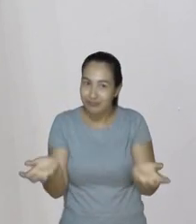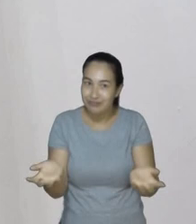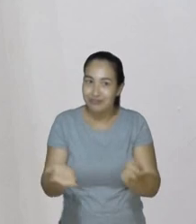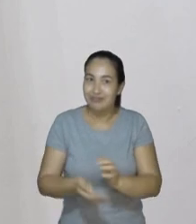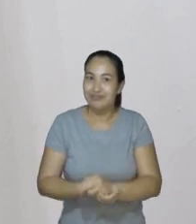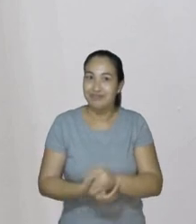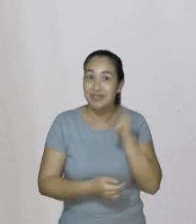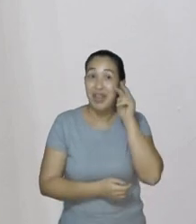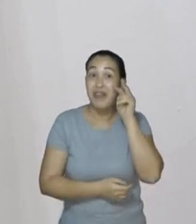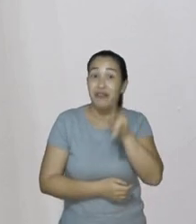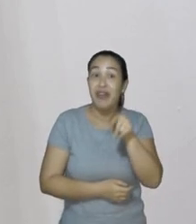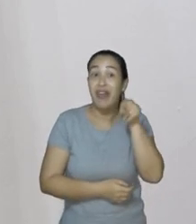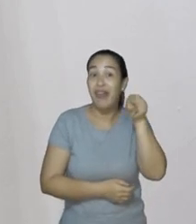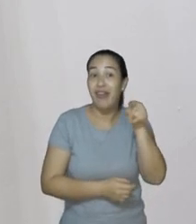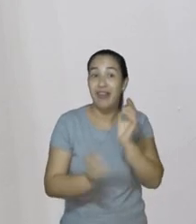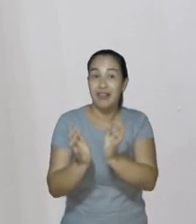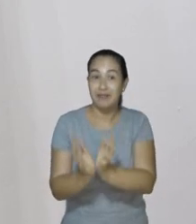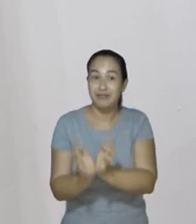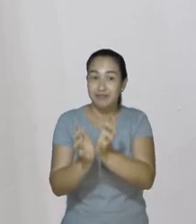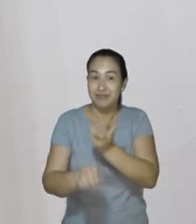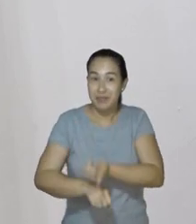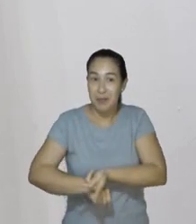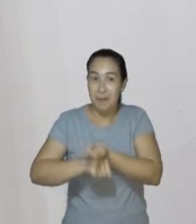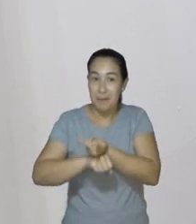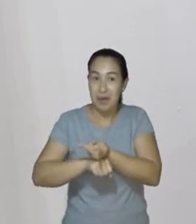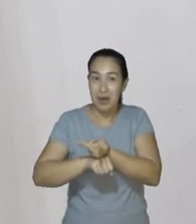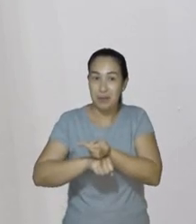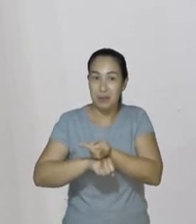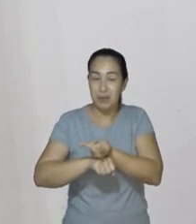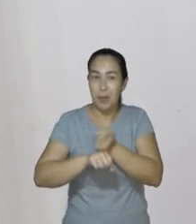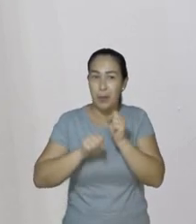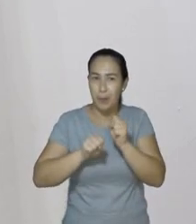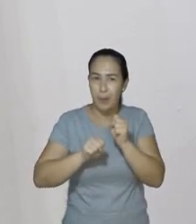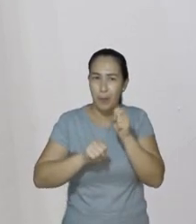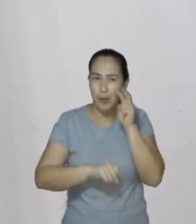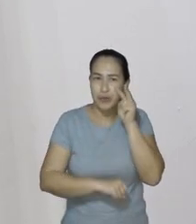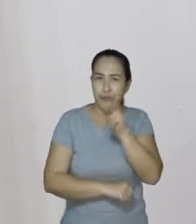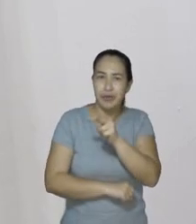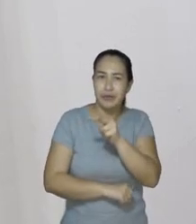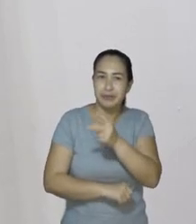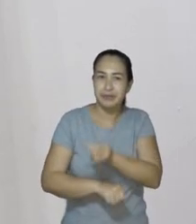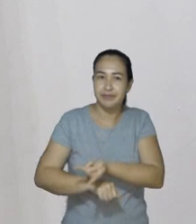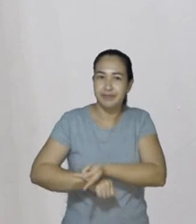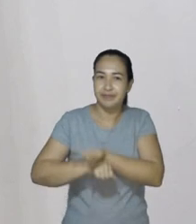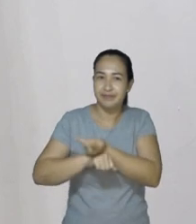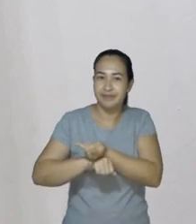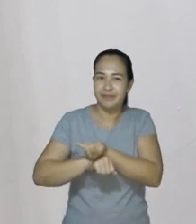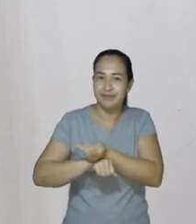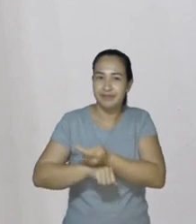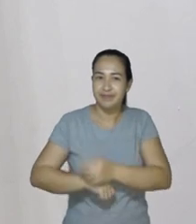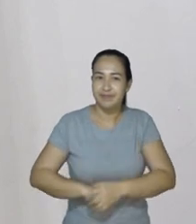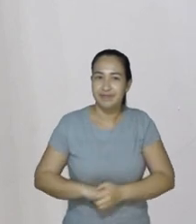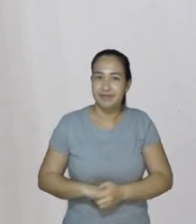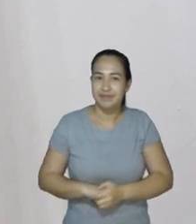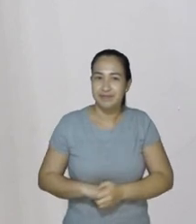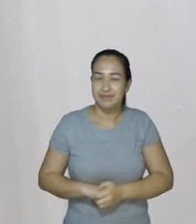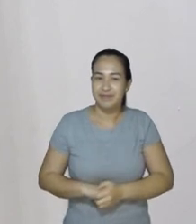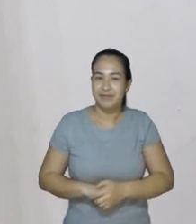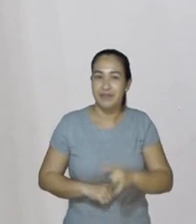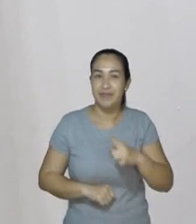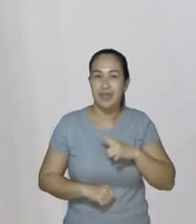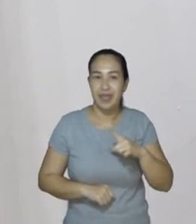aqui que esse troféu, se puder a câmera colocar ali, que eu vi, esse troféu de Assembleia Cidadã